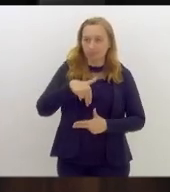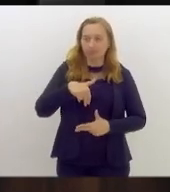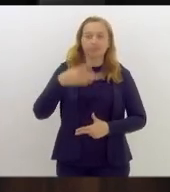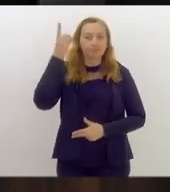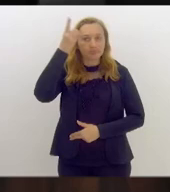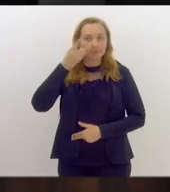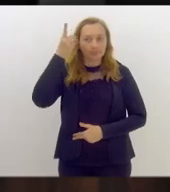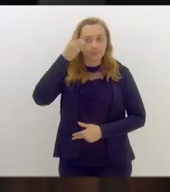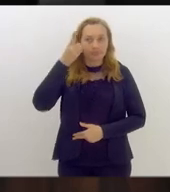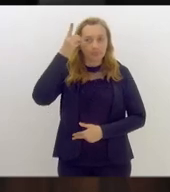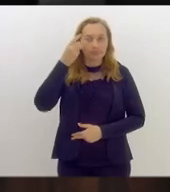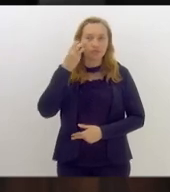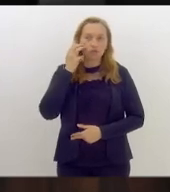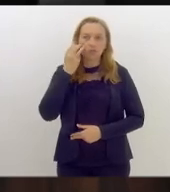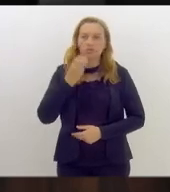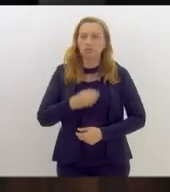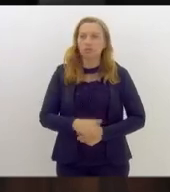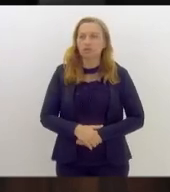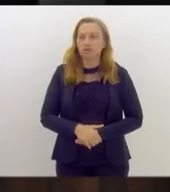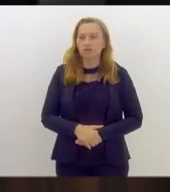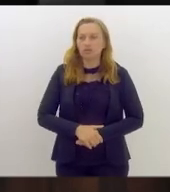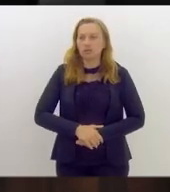deputado waldeck